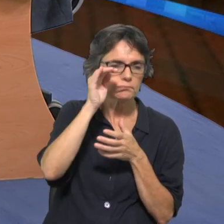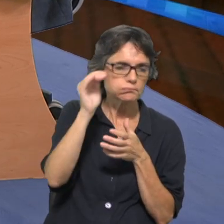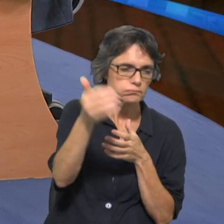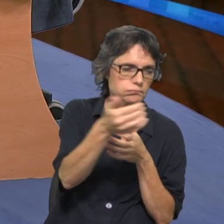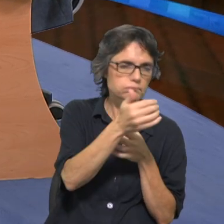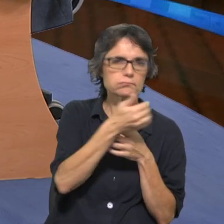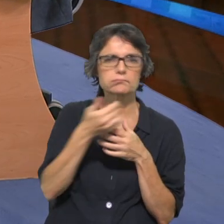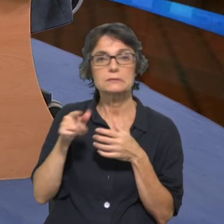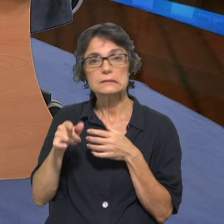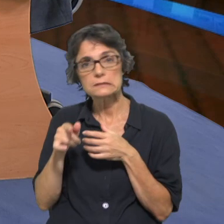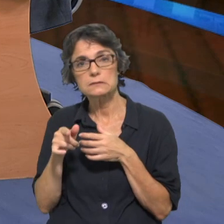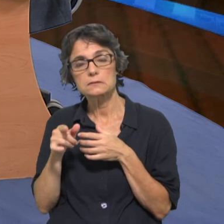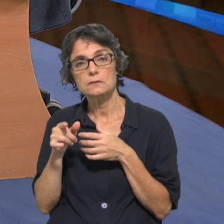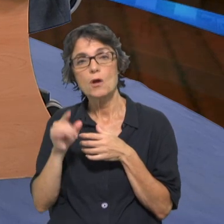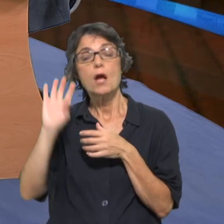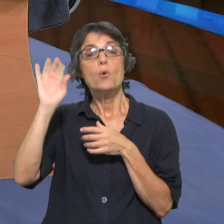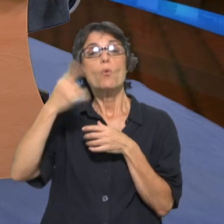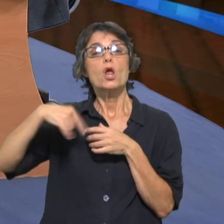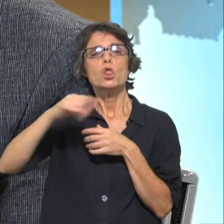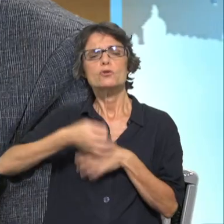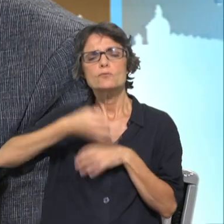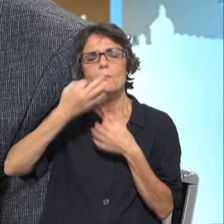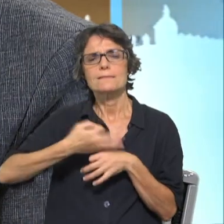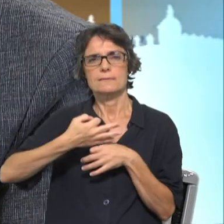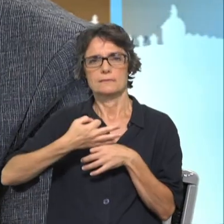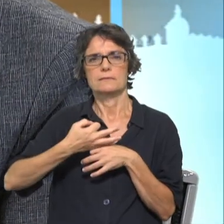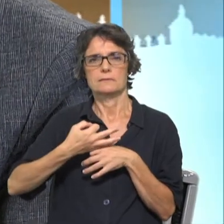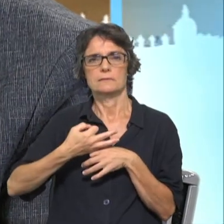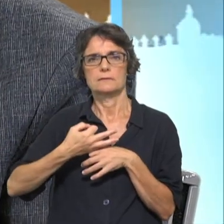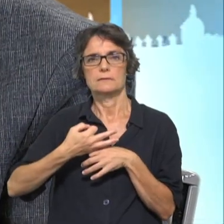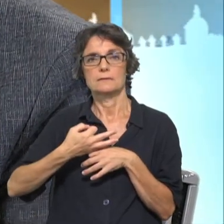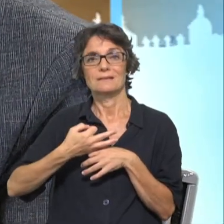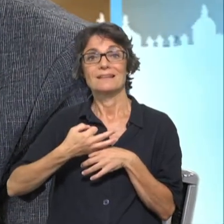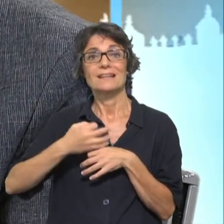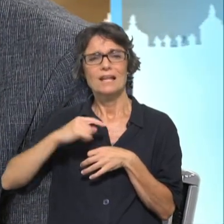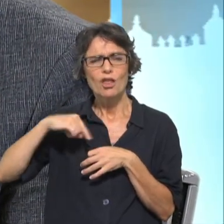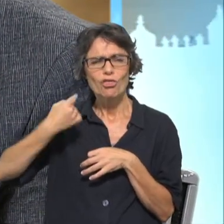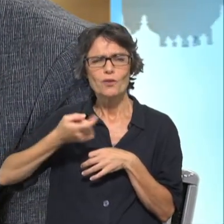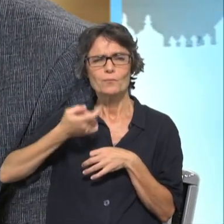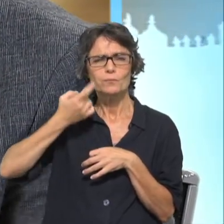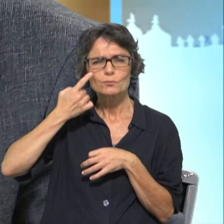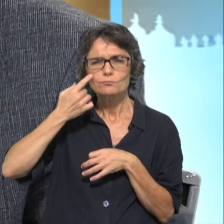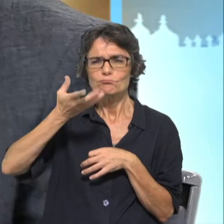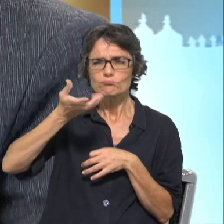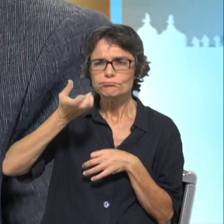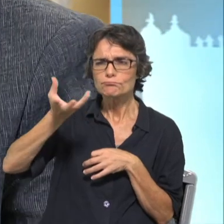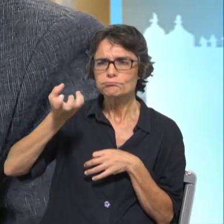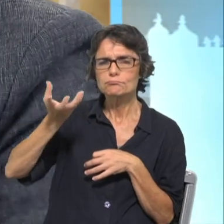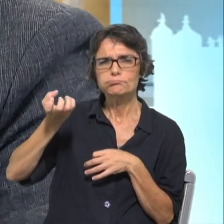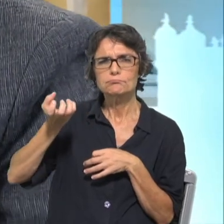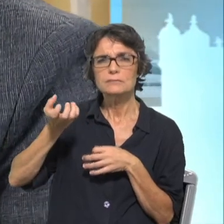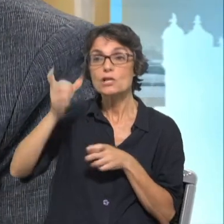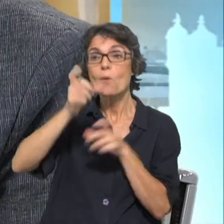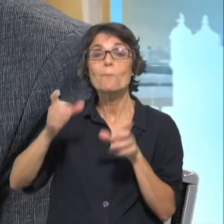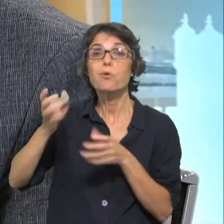no instrumento de trabalho, quando há uma certeza fundada, depois de um processo de discernimento e escuta do povo de Deus,